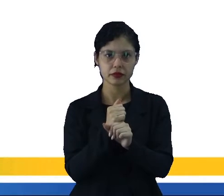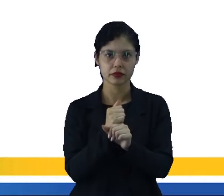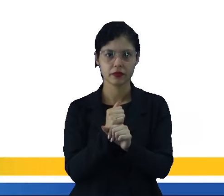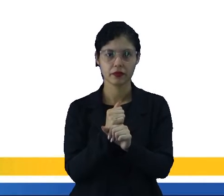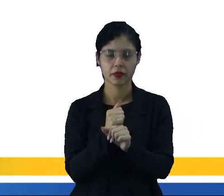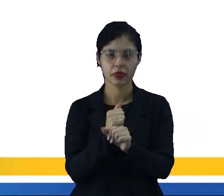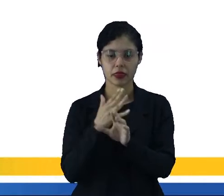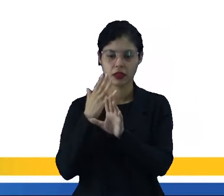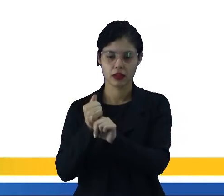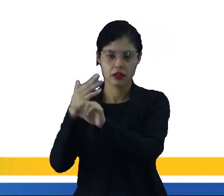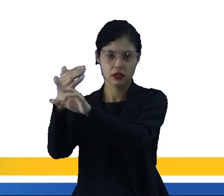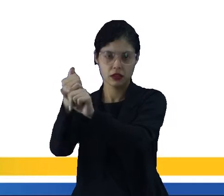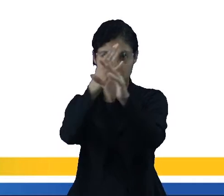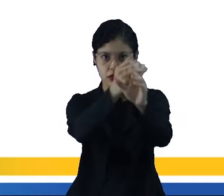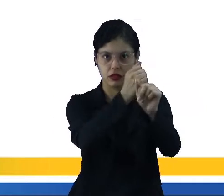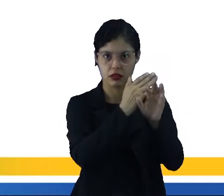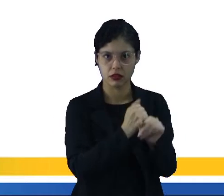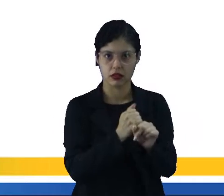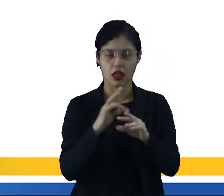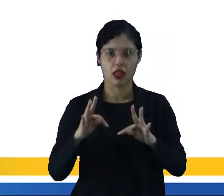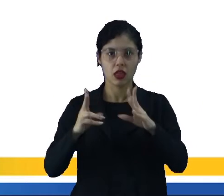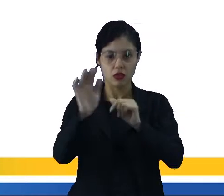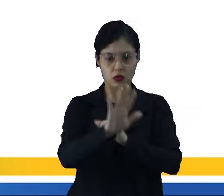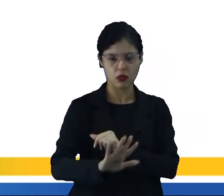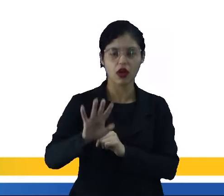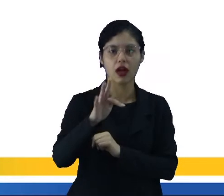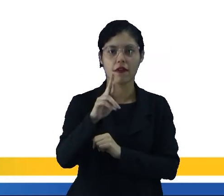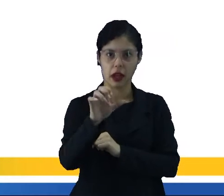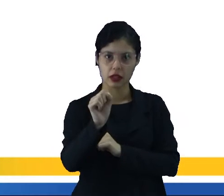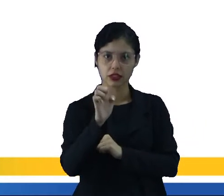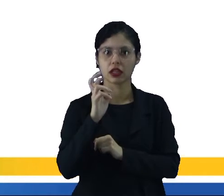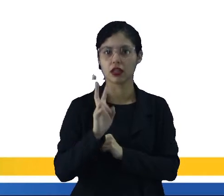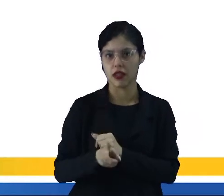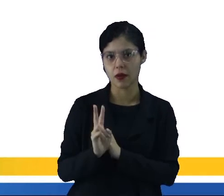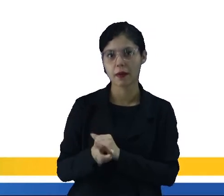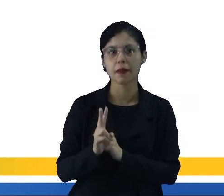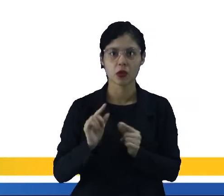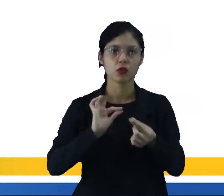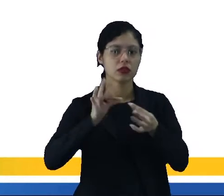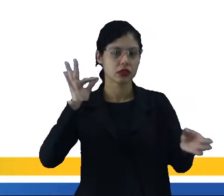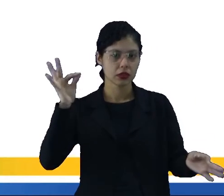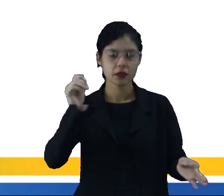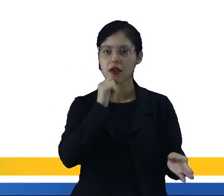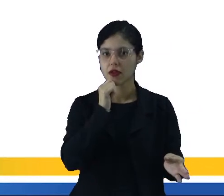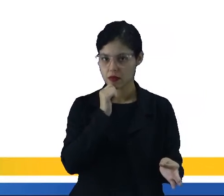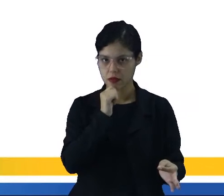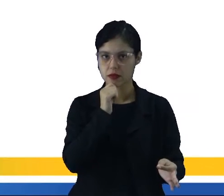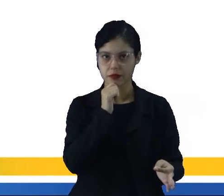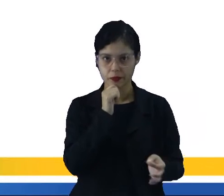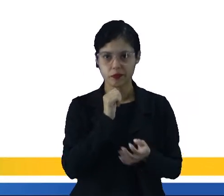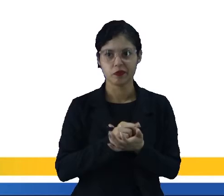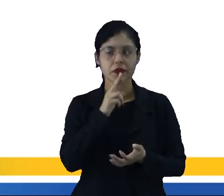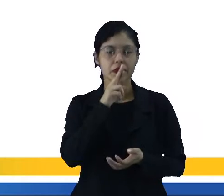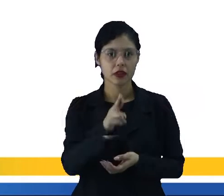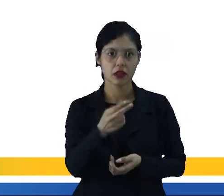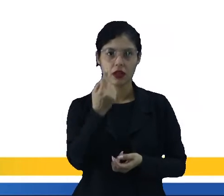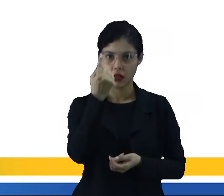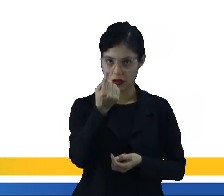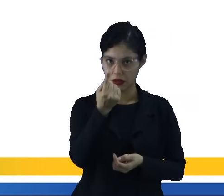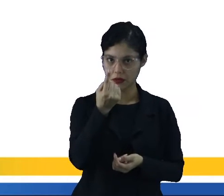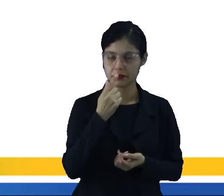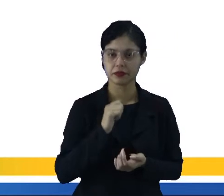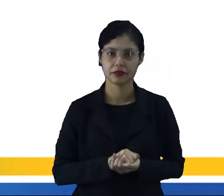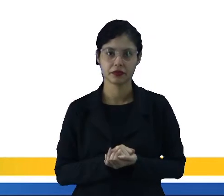áreas laterais Todas As Faces tá tem o mesmo tamanho é mesmo medida calcular a área de uma face